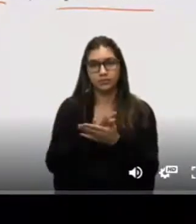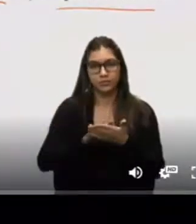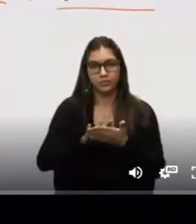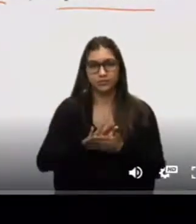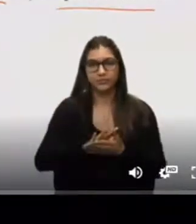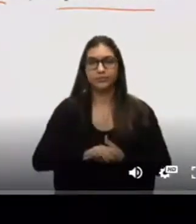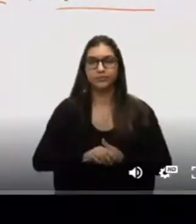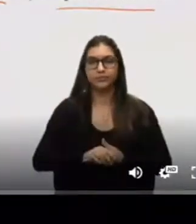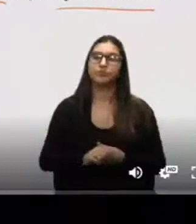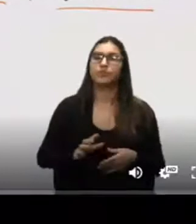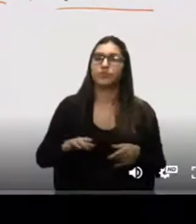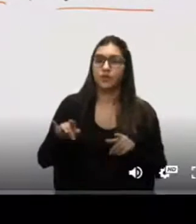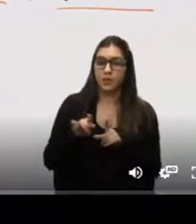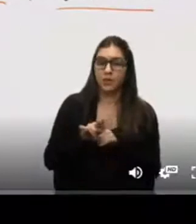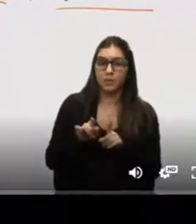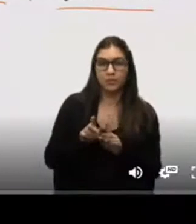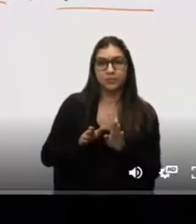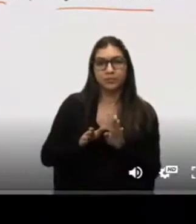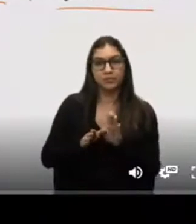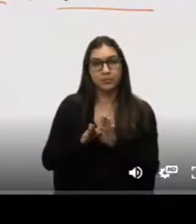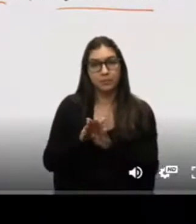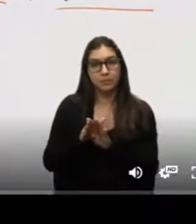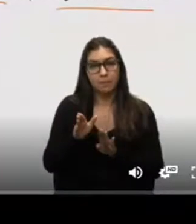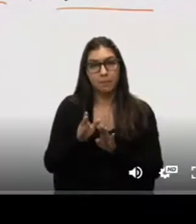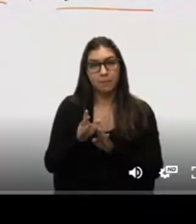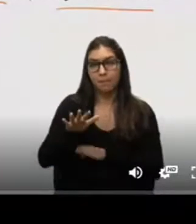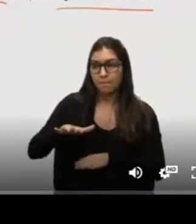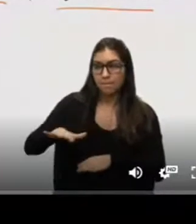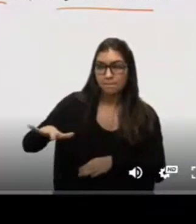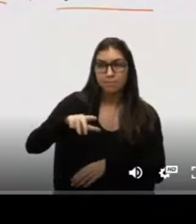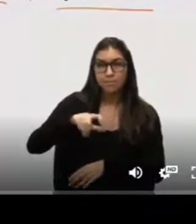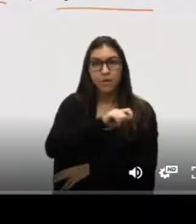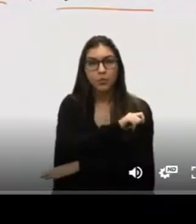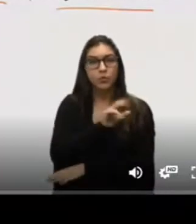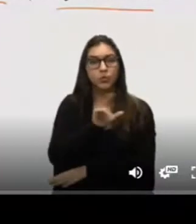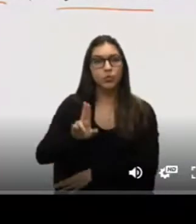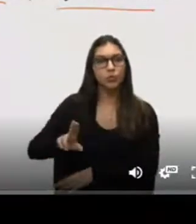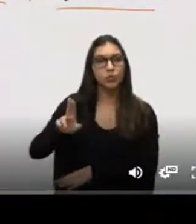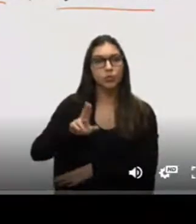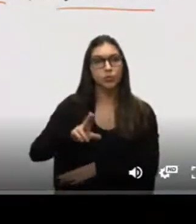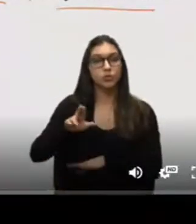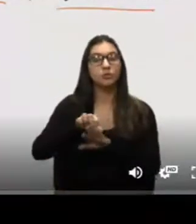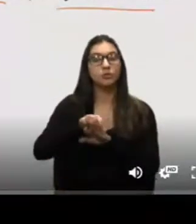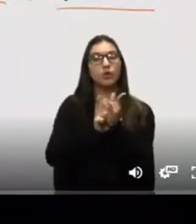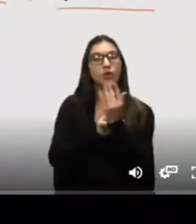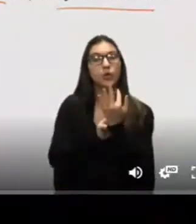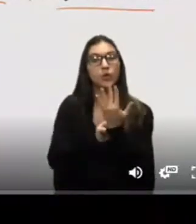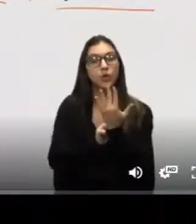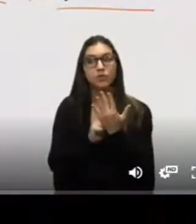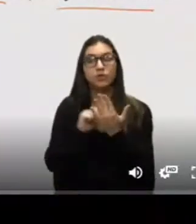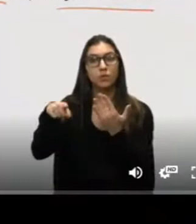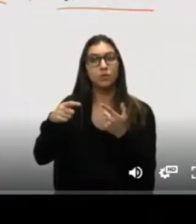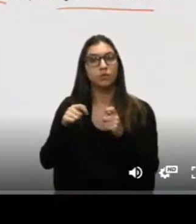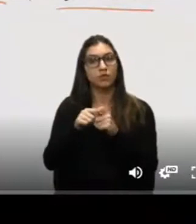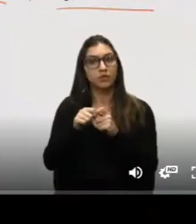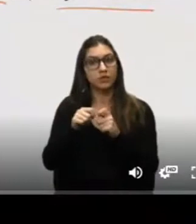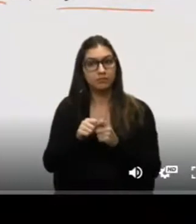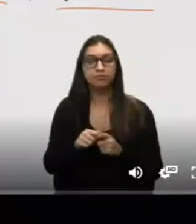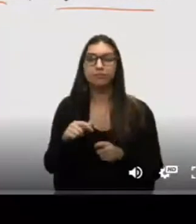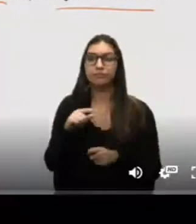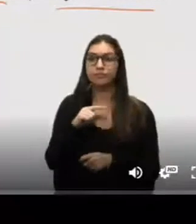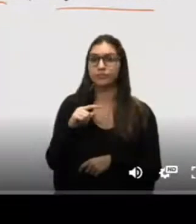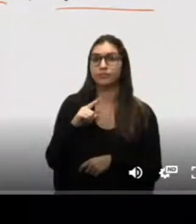prática. Também recomenda-se que os alunos usem luvas descartáveis ao realizar essa prática. Então nós